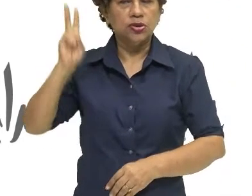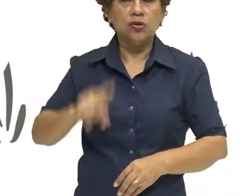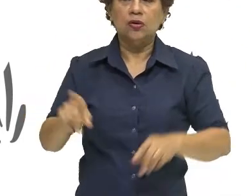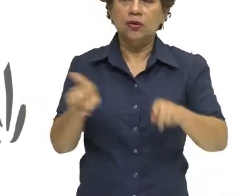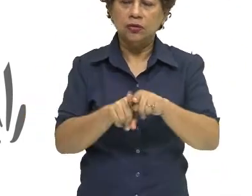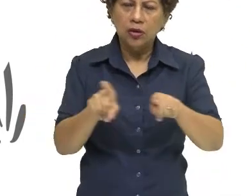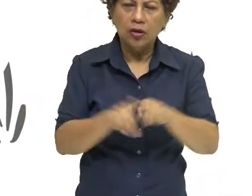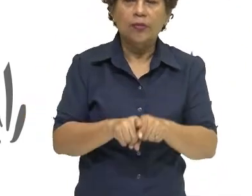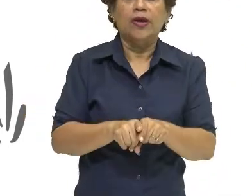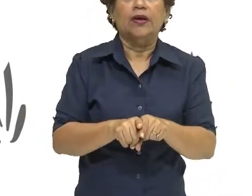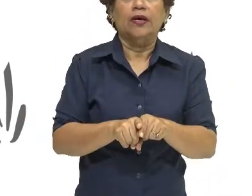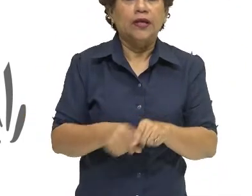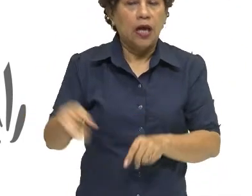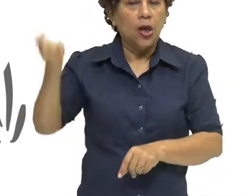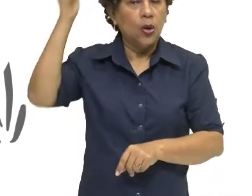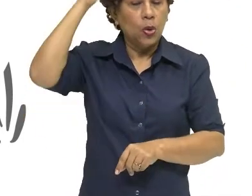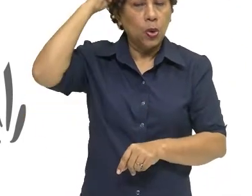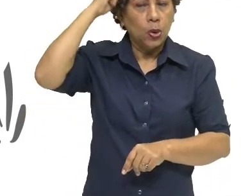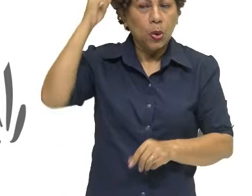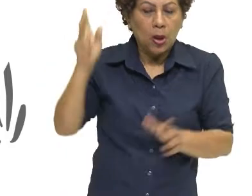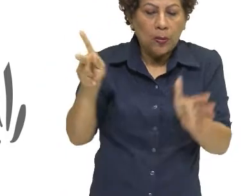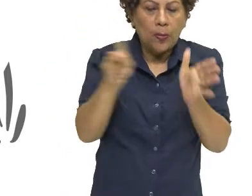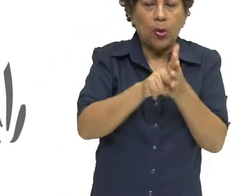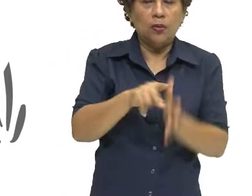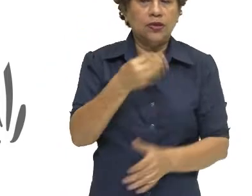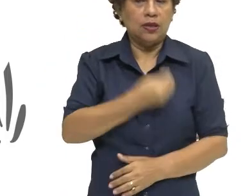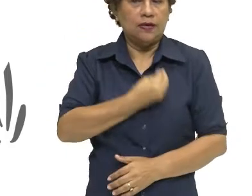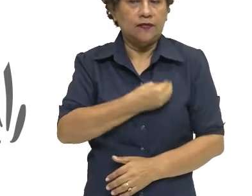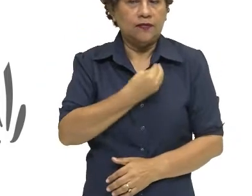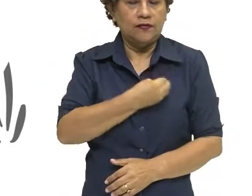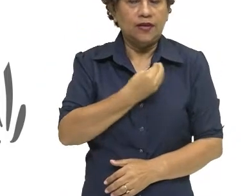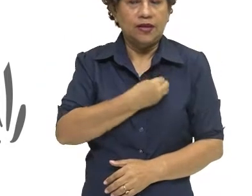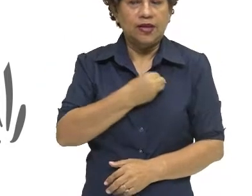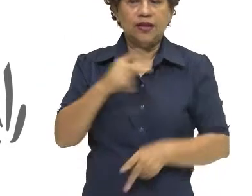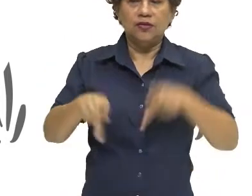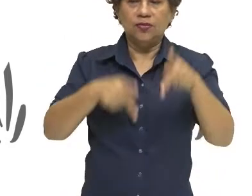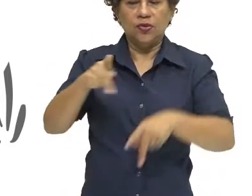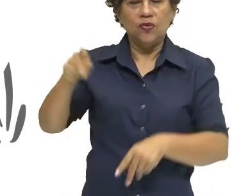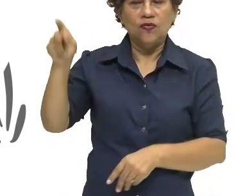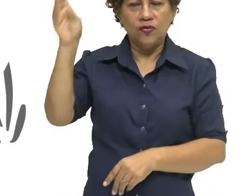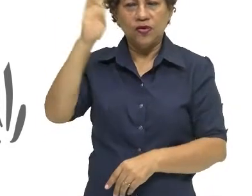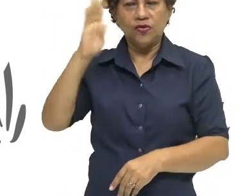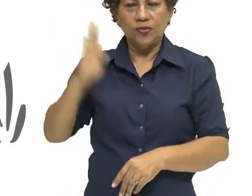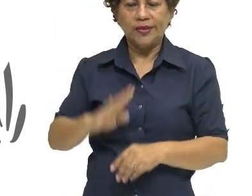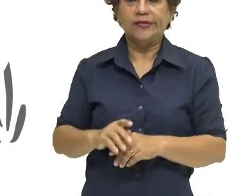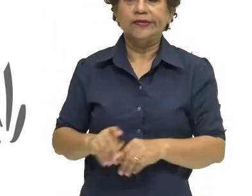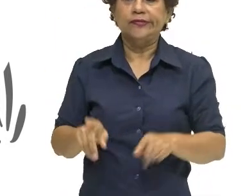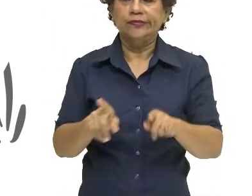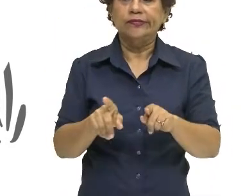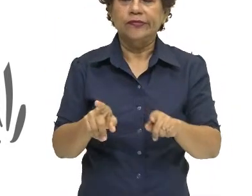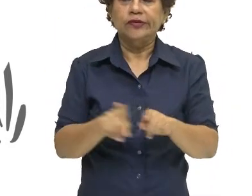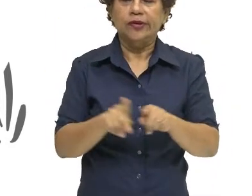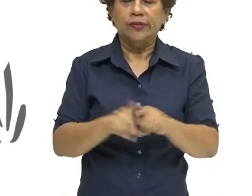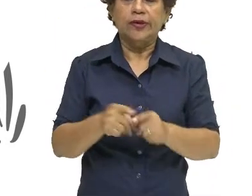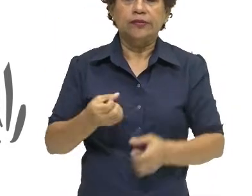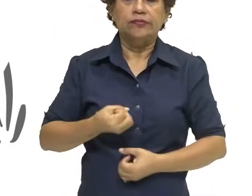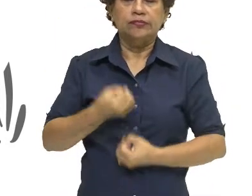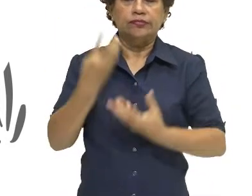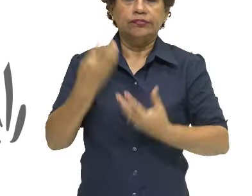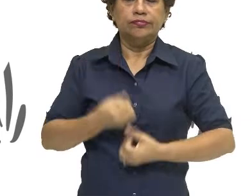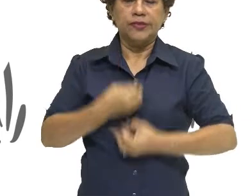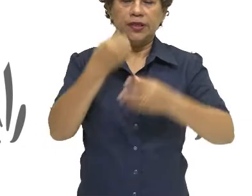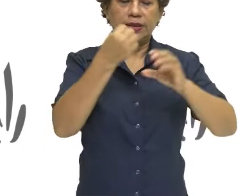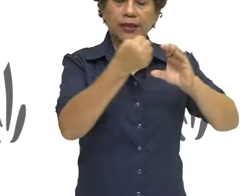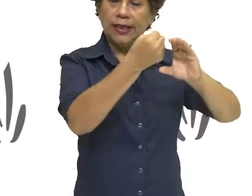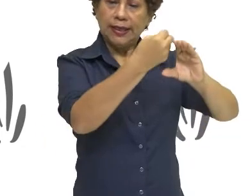muito relacionadas à questão da vida do povo brasileiro. Esses poemas têm também como característica o fato de que